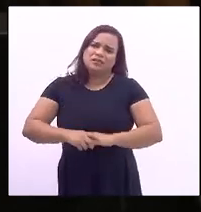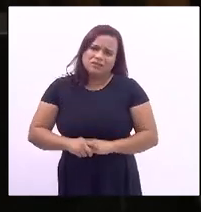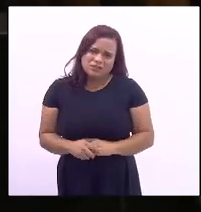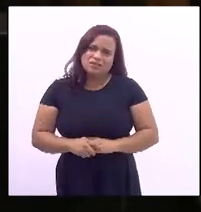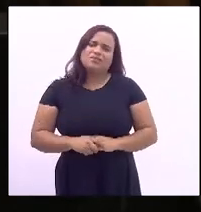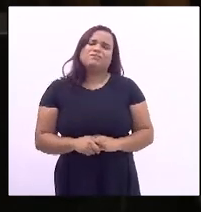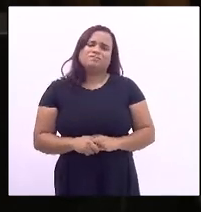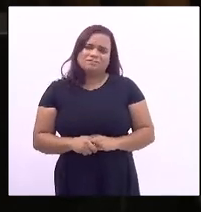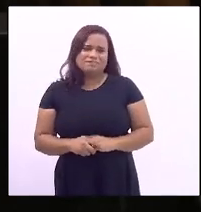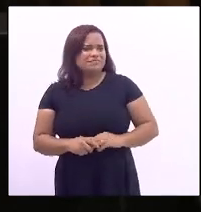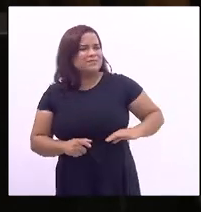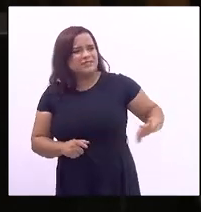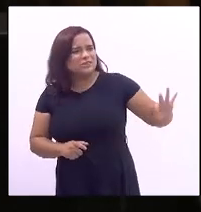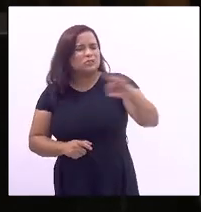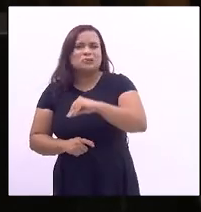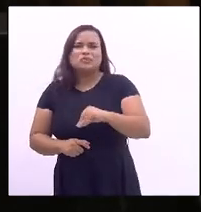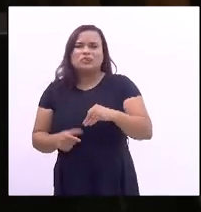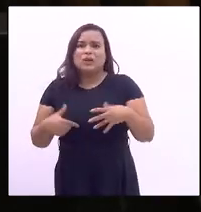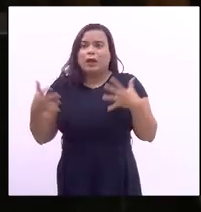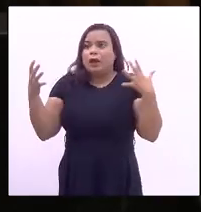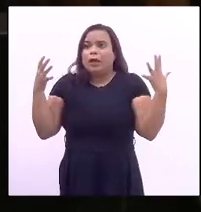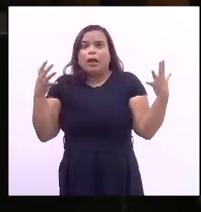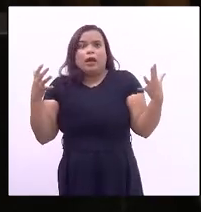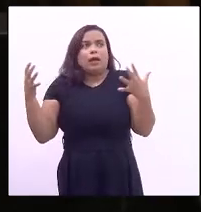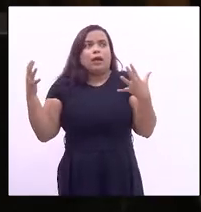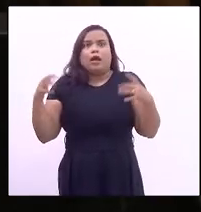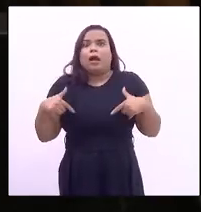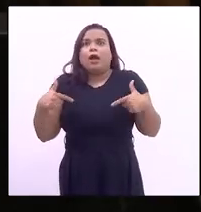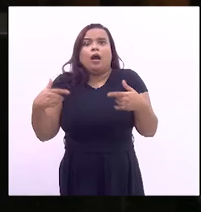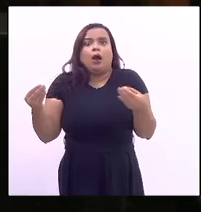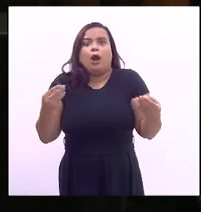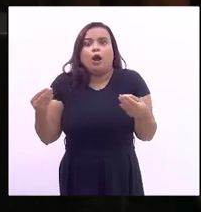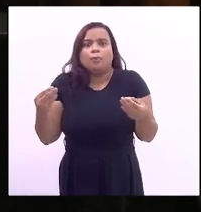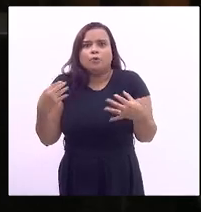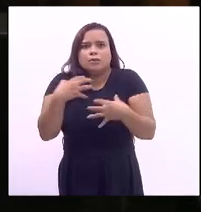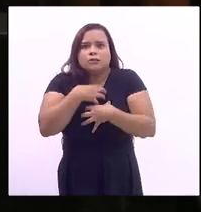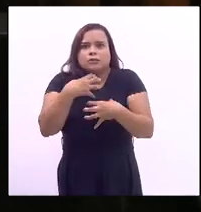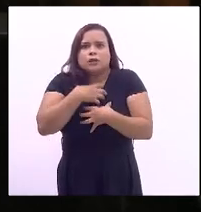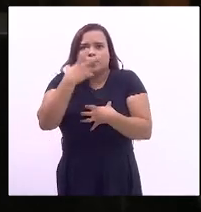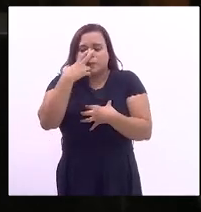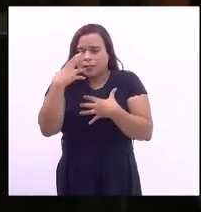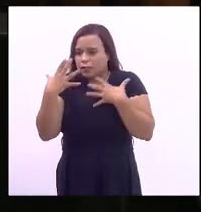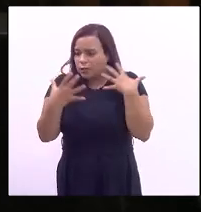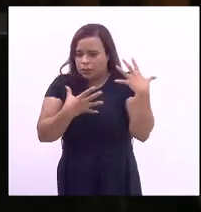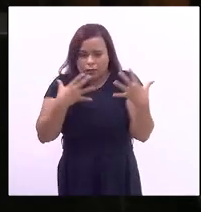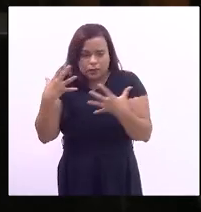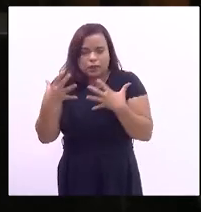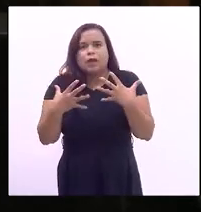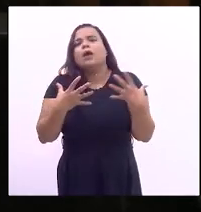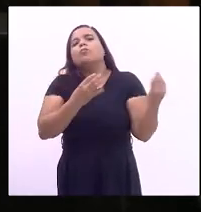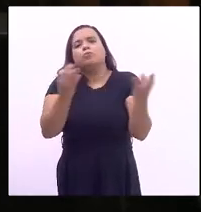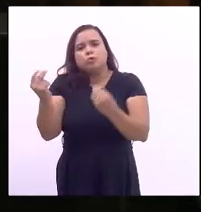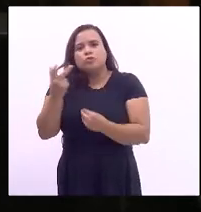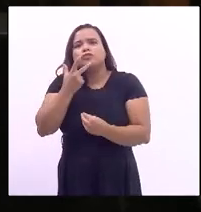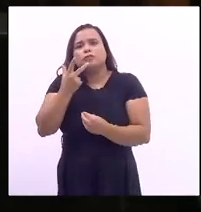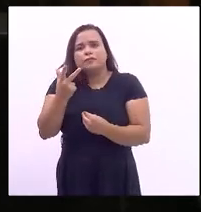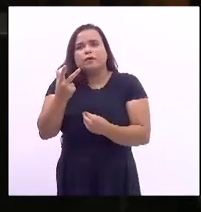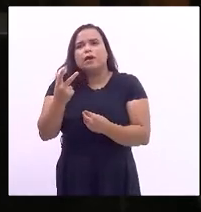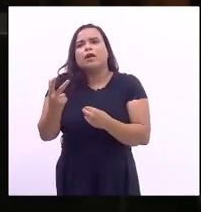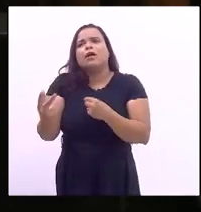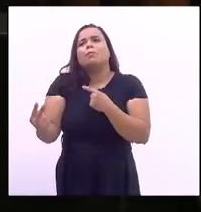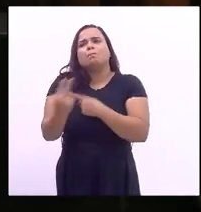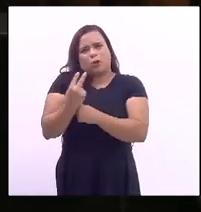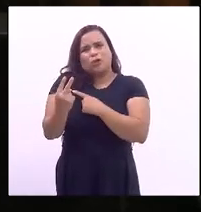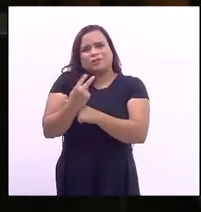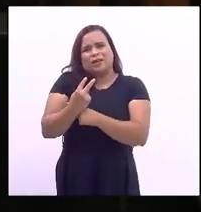ficaram sem saber como agir se sentindo muitos falaram protegidos